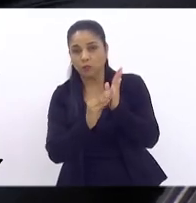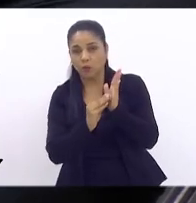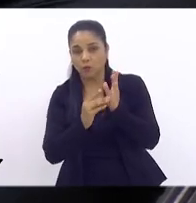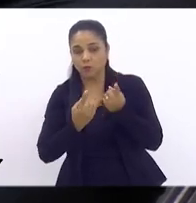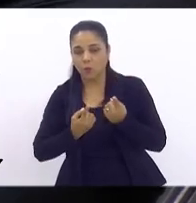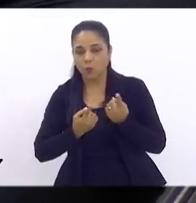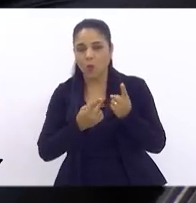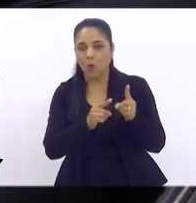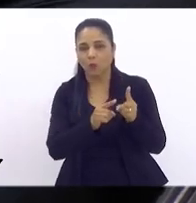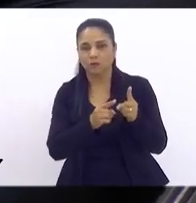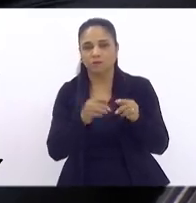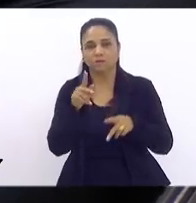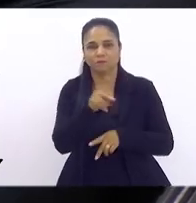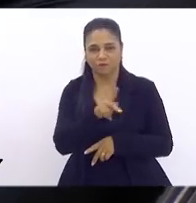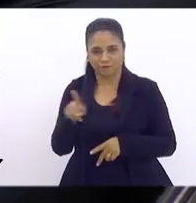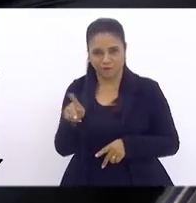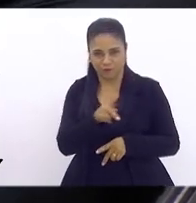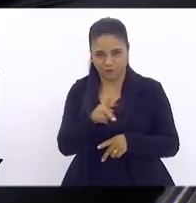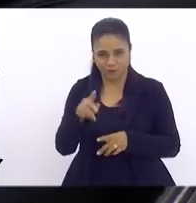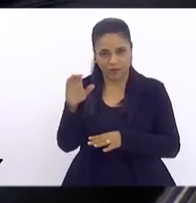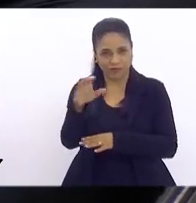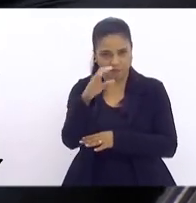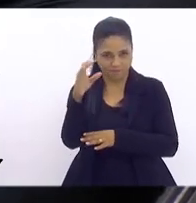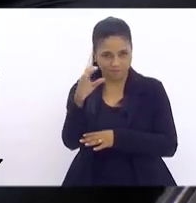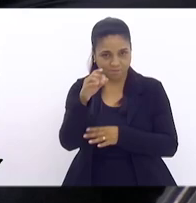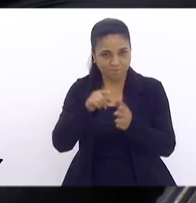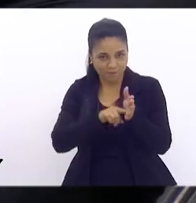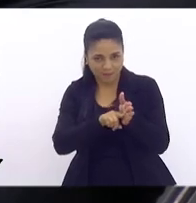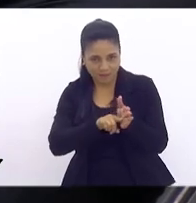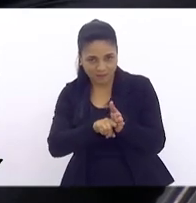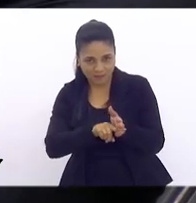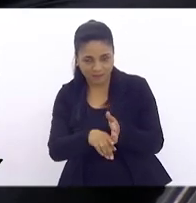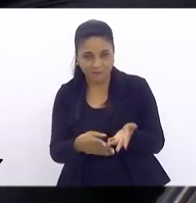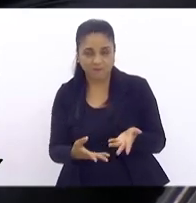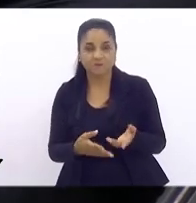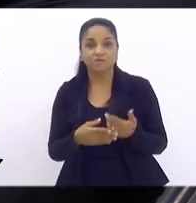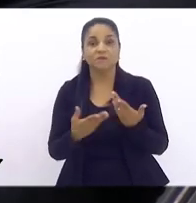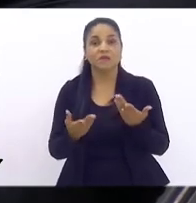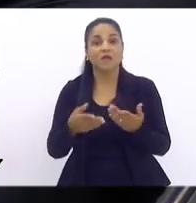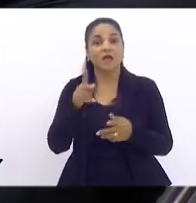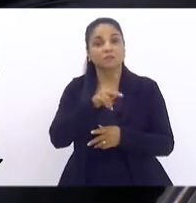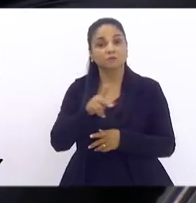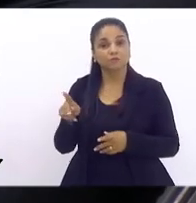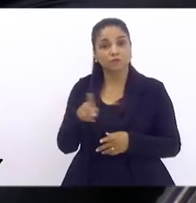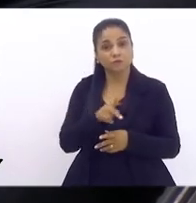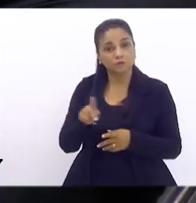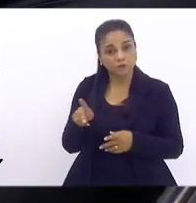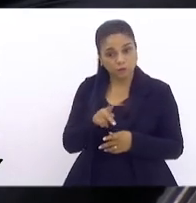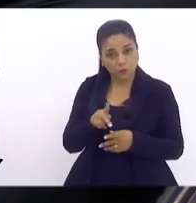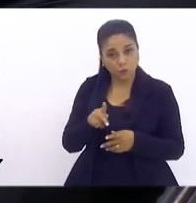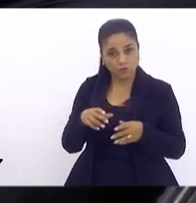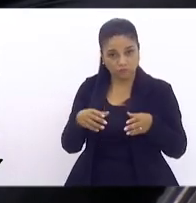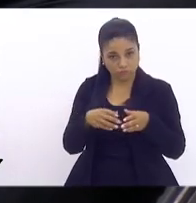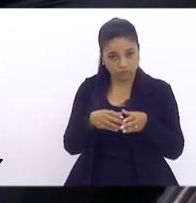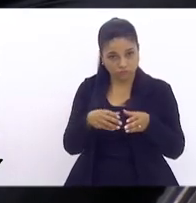aquelas professoras em específico né e a partir daí esses professores buscaram